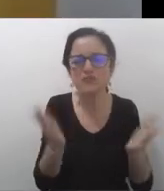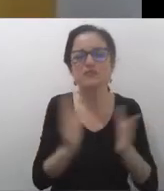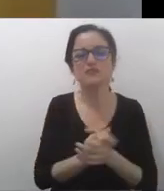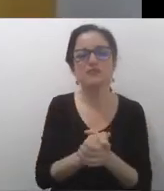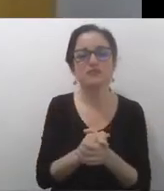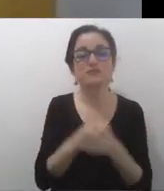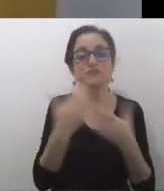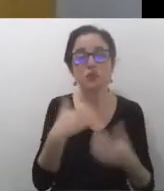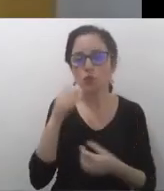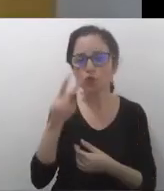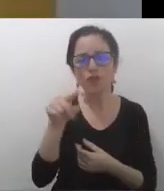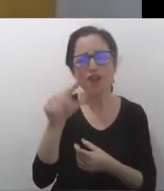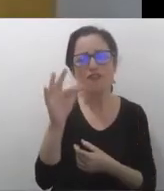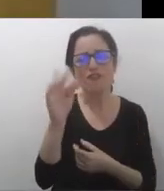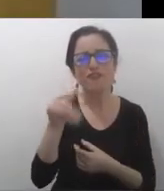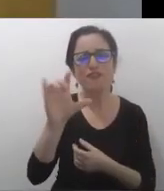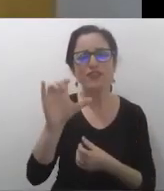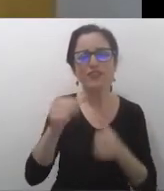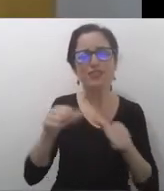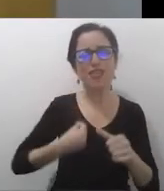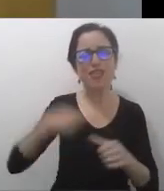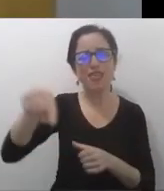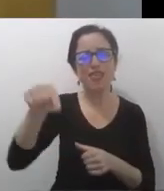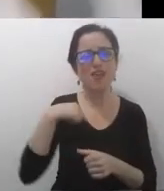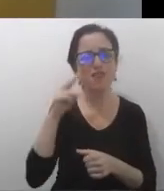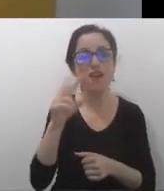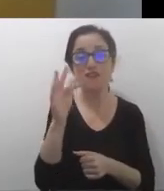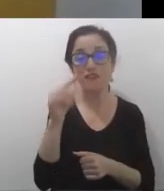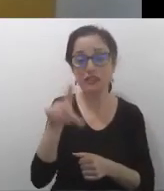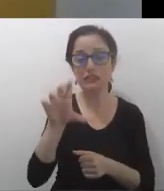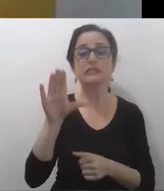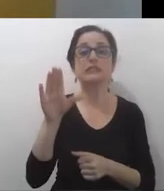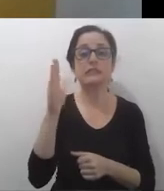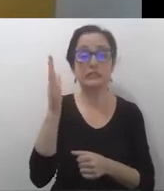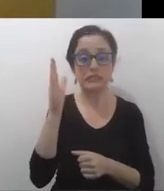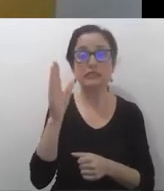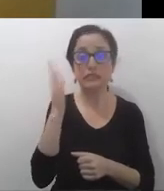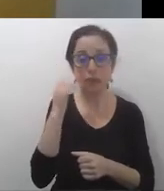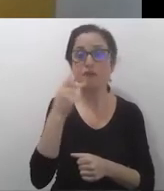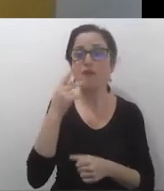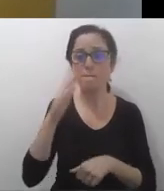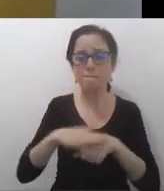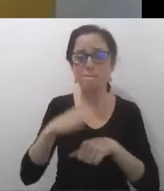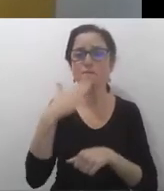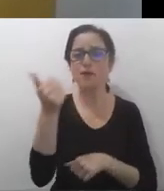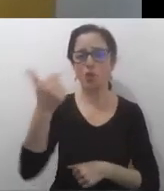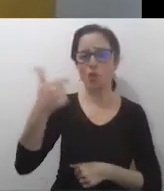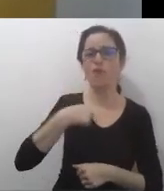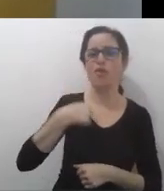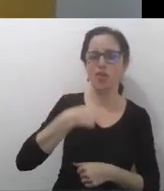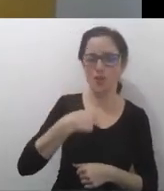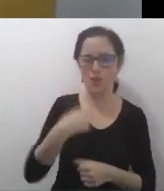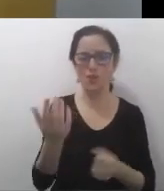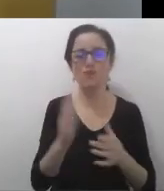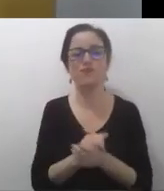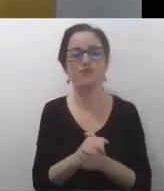produtos muito complexos. Eu acho que eu vi o nome do Fred por aqui, o Fred Van Camp é alguém que certamente saberia falar muito melhor sobre isso do que